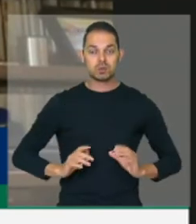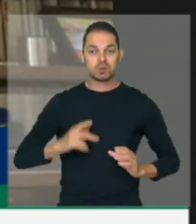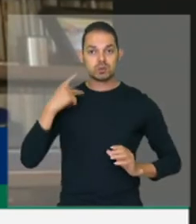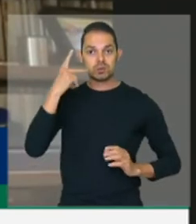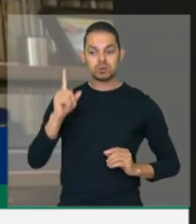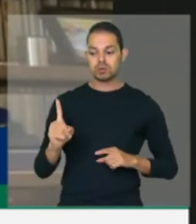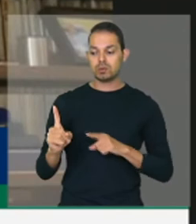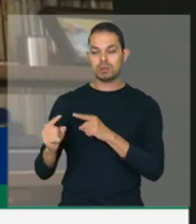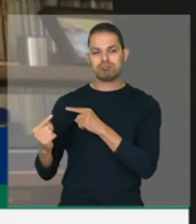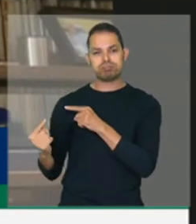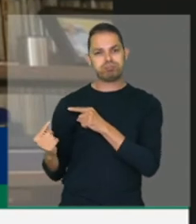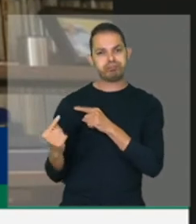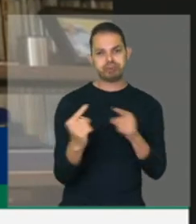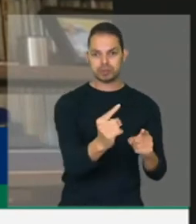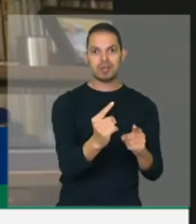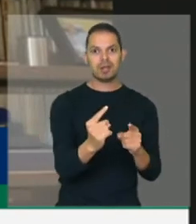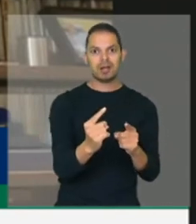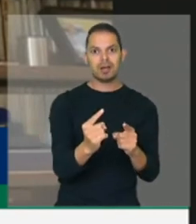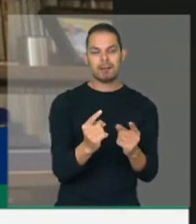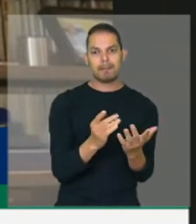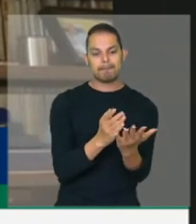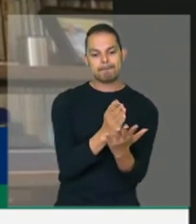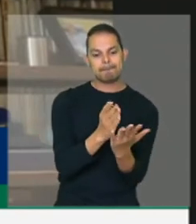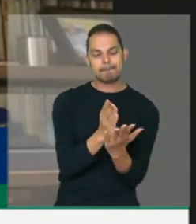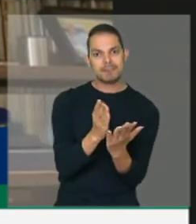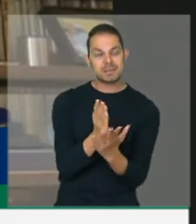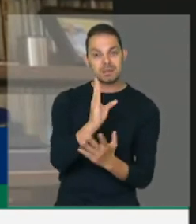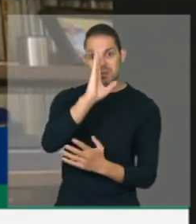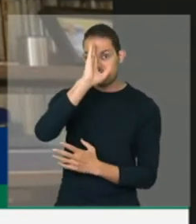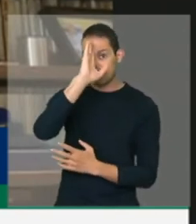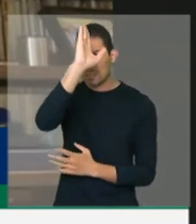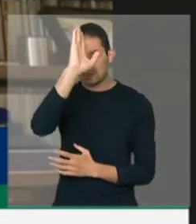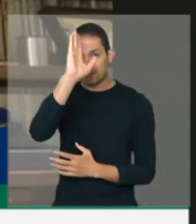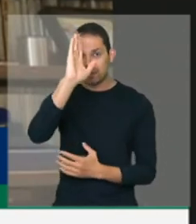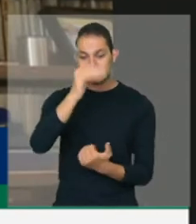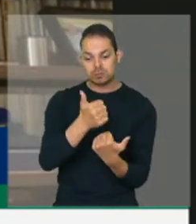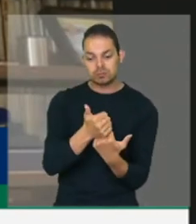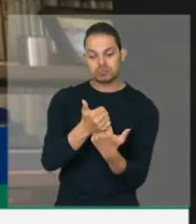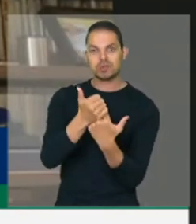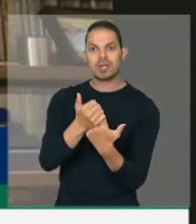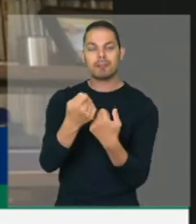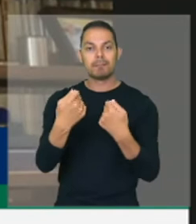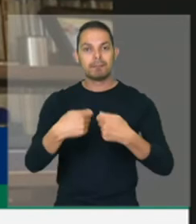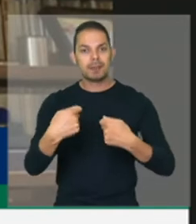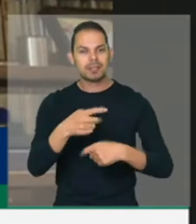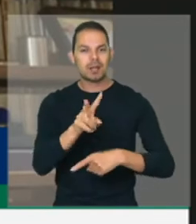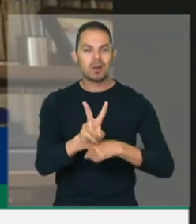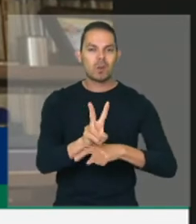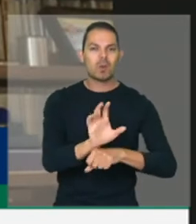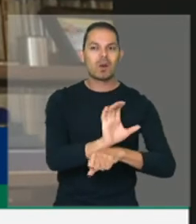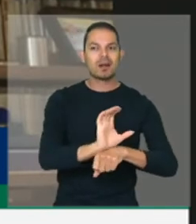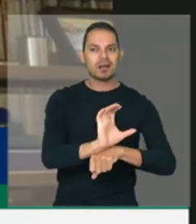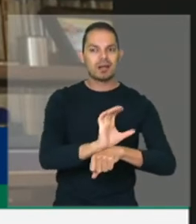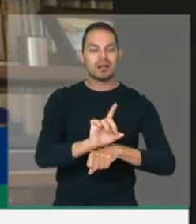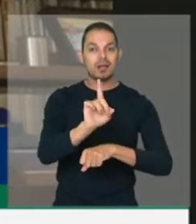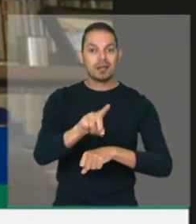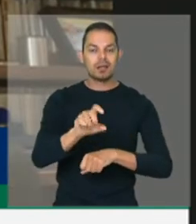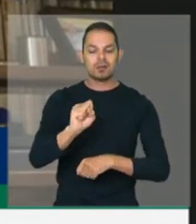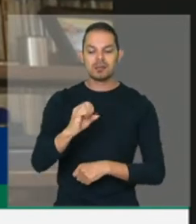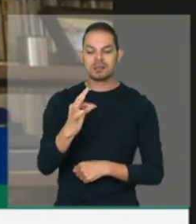agrediu esse princípio e agrediu, sobretudo, um dos pilares que deve guardar a nossa Constituição, que é o